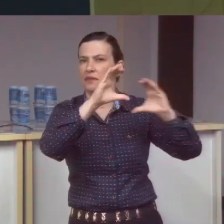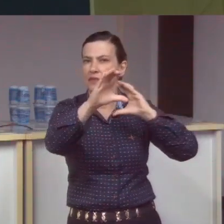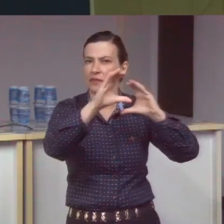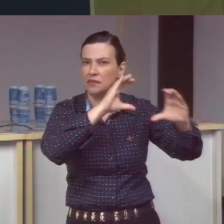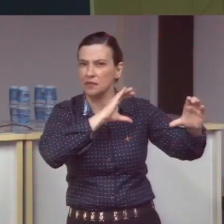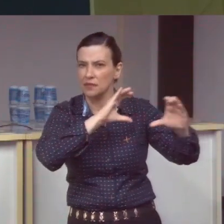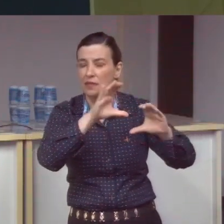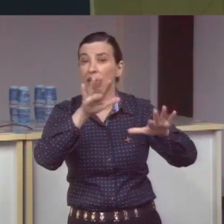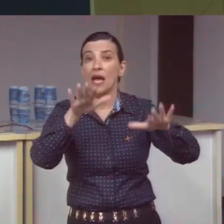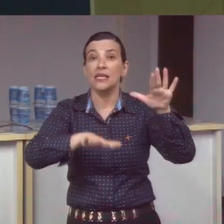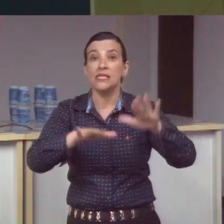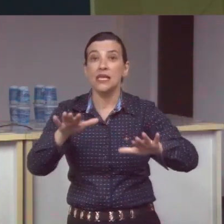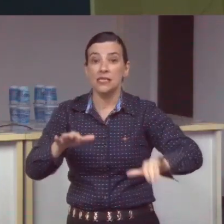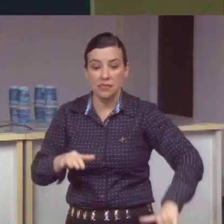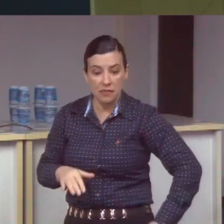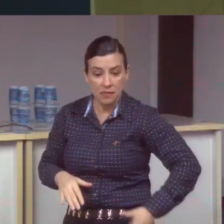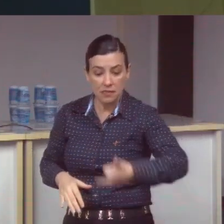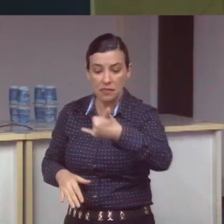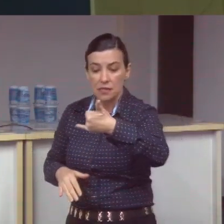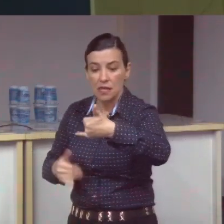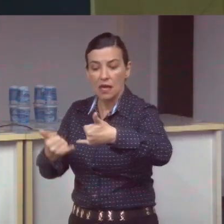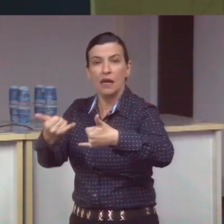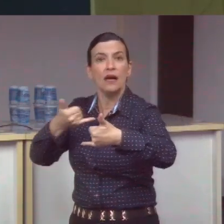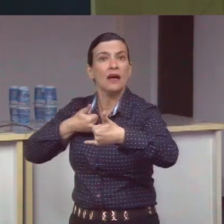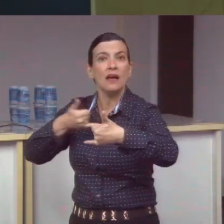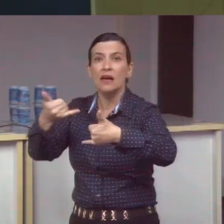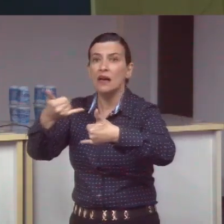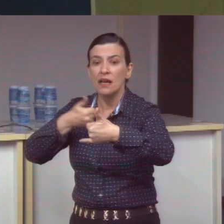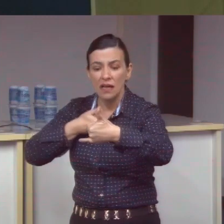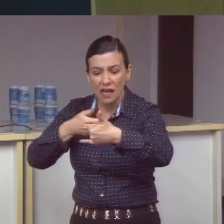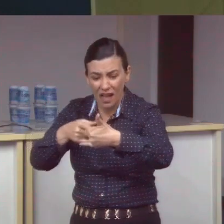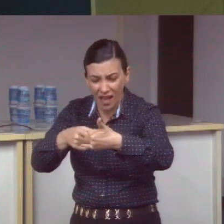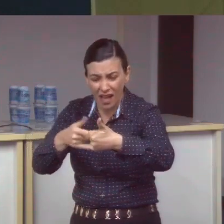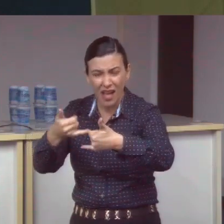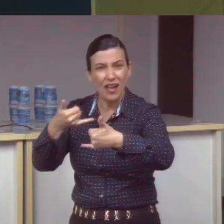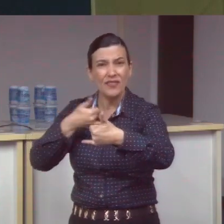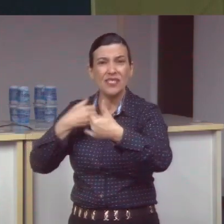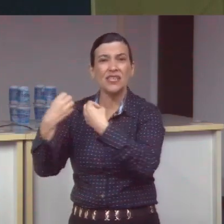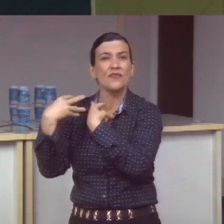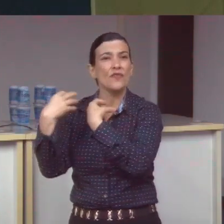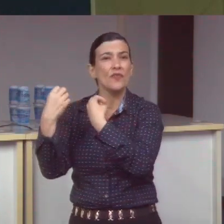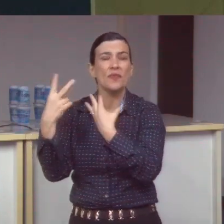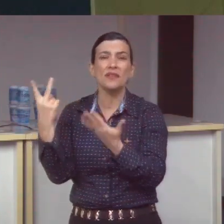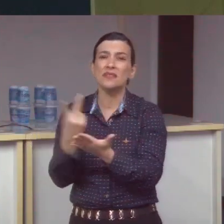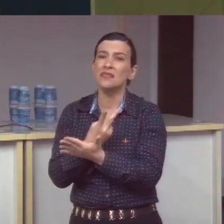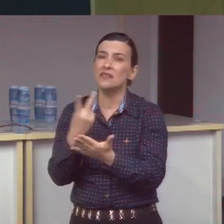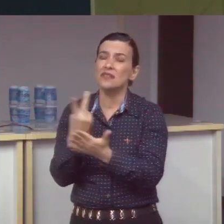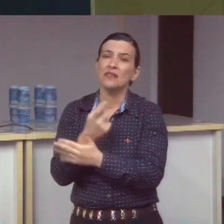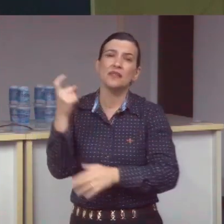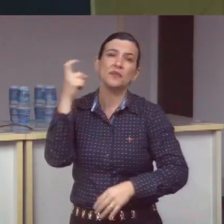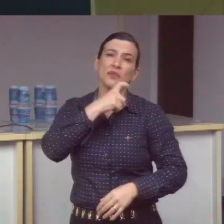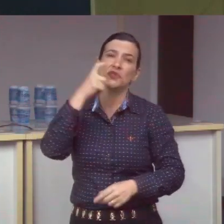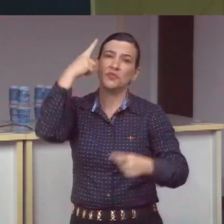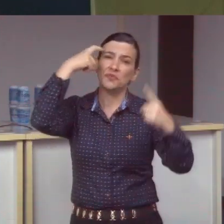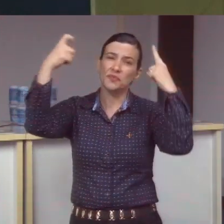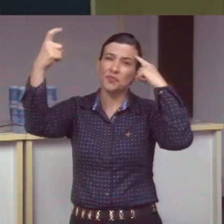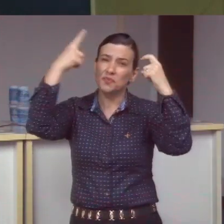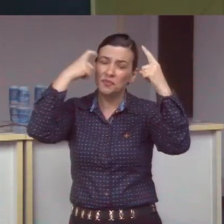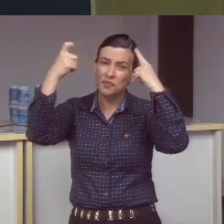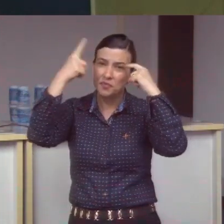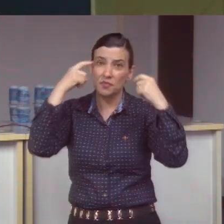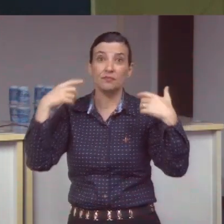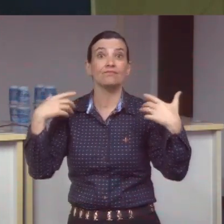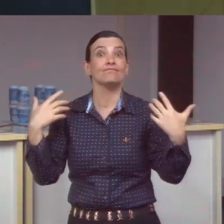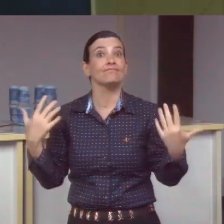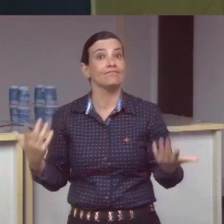nossos celulares, que ela não existe. Ela já existe, chegou antes, né? E como a gente vai trabalhar